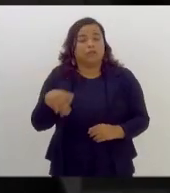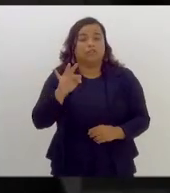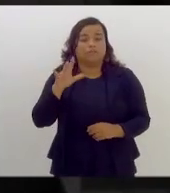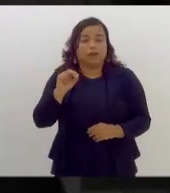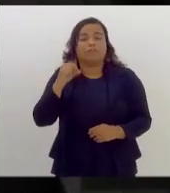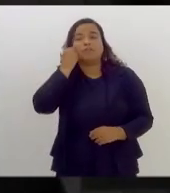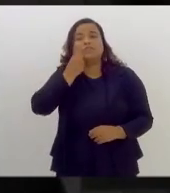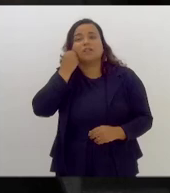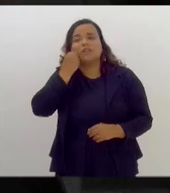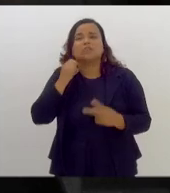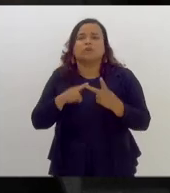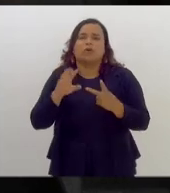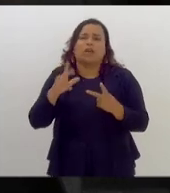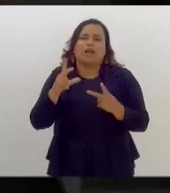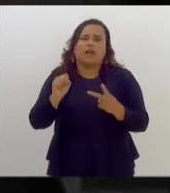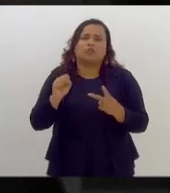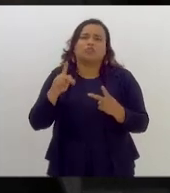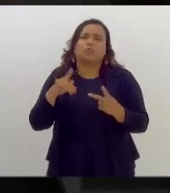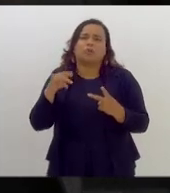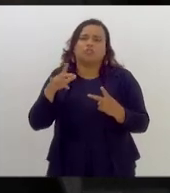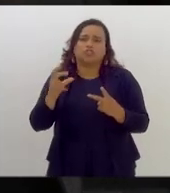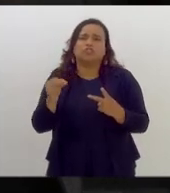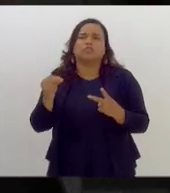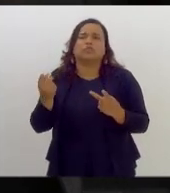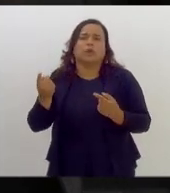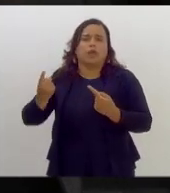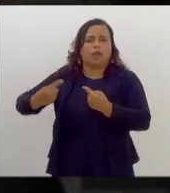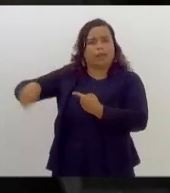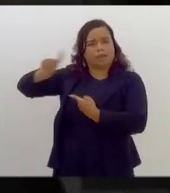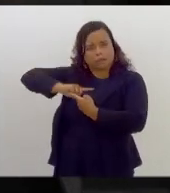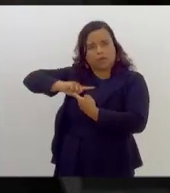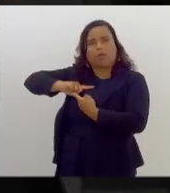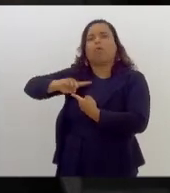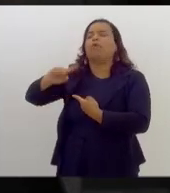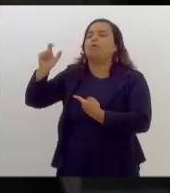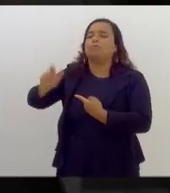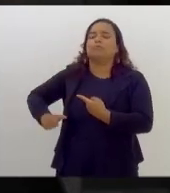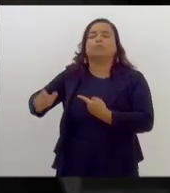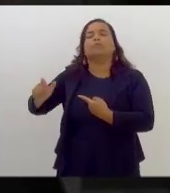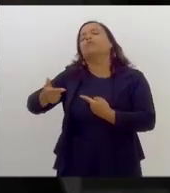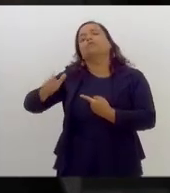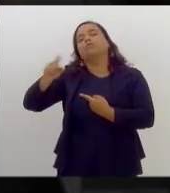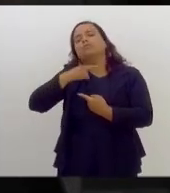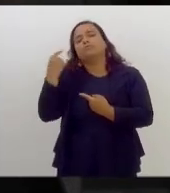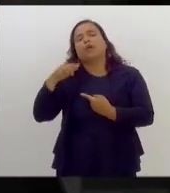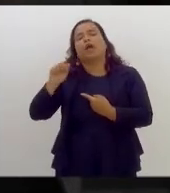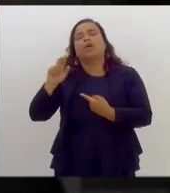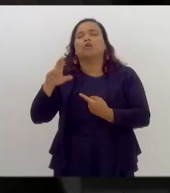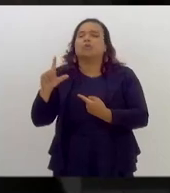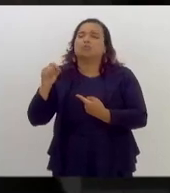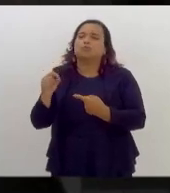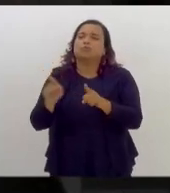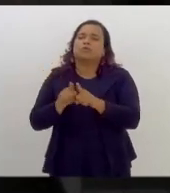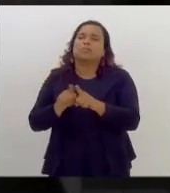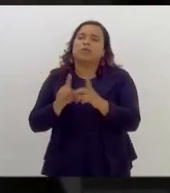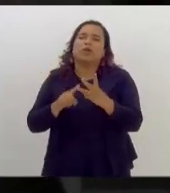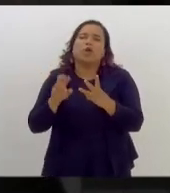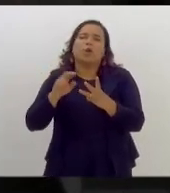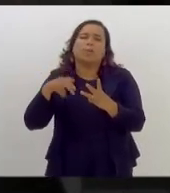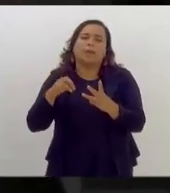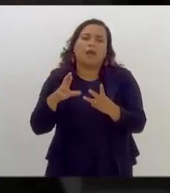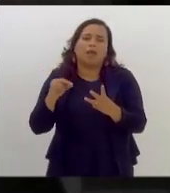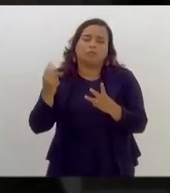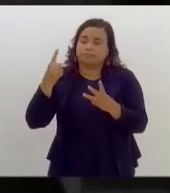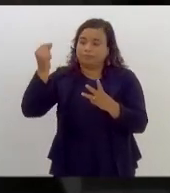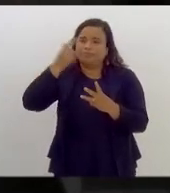senador, Carlos Portinho, que herdou o mandato do falecido senador Haroldo de Oliveira, e Romário, agora reeleito, nada falaram,